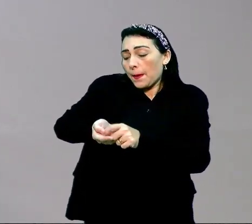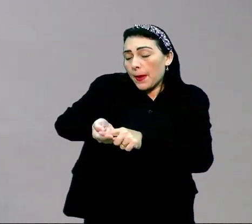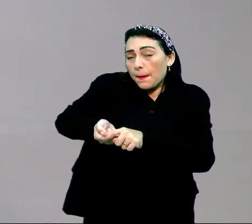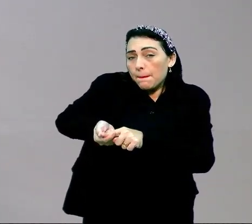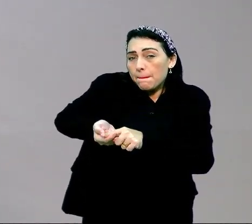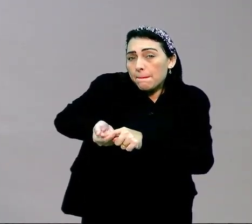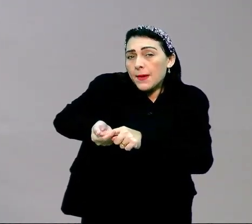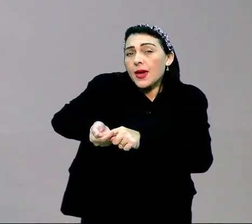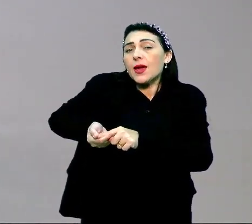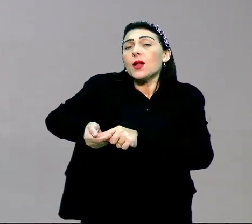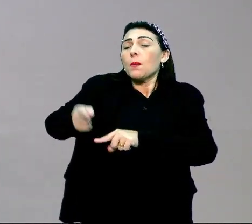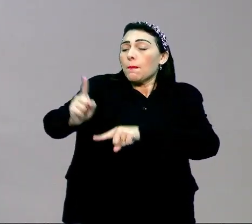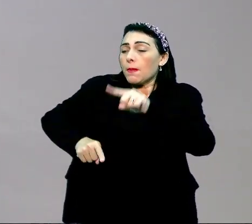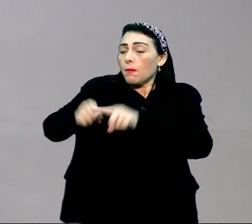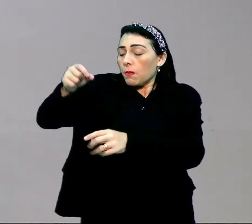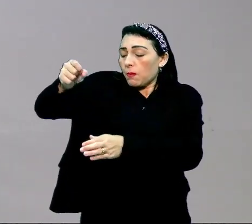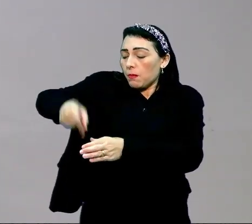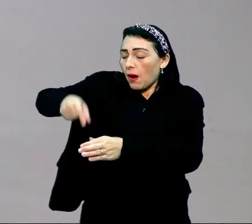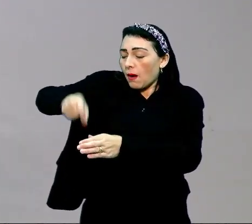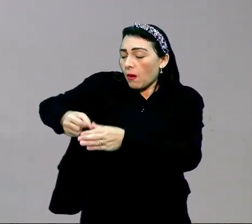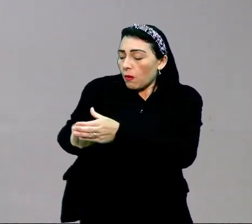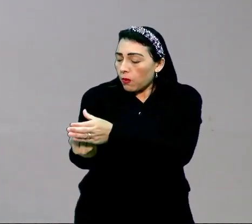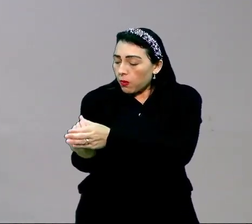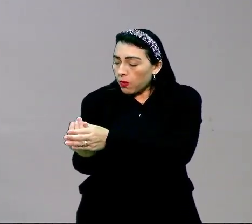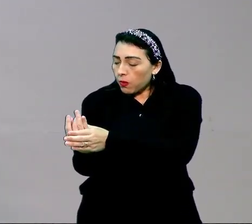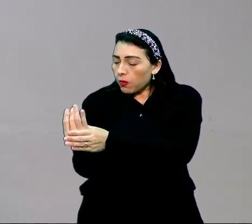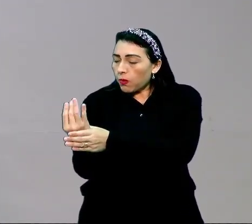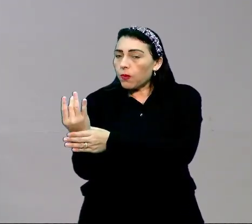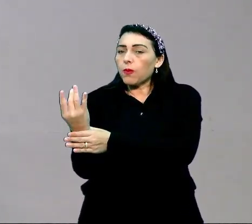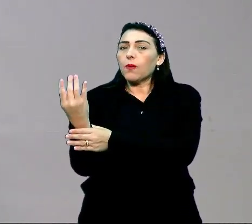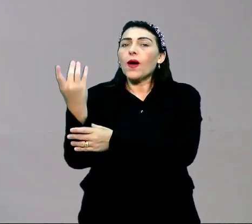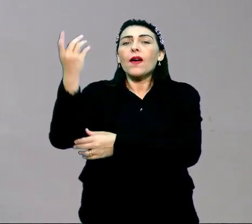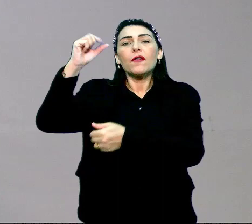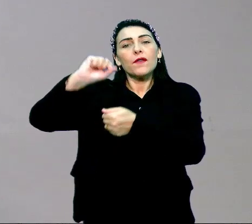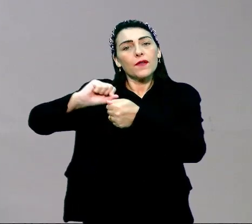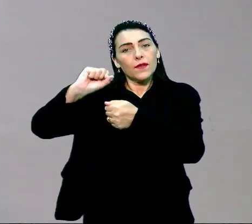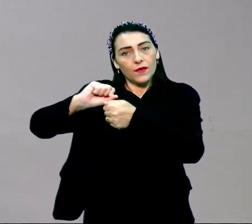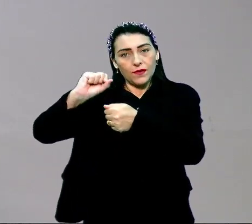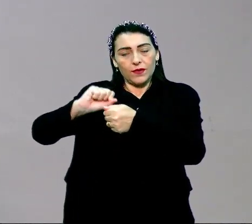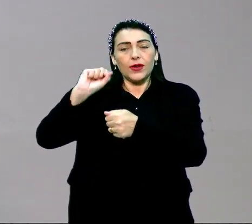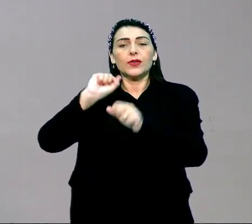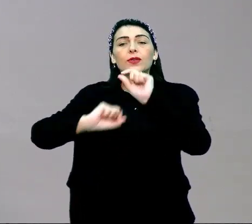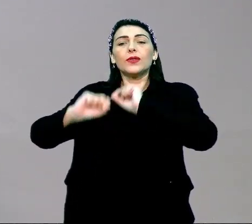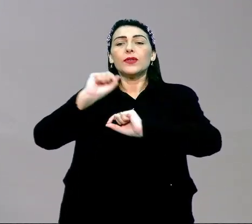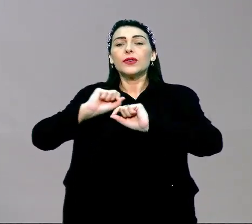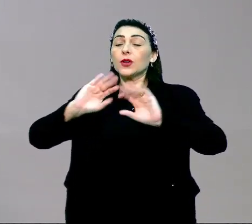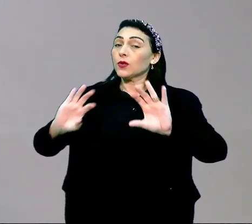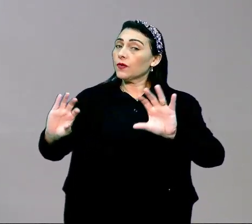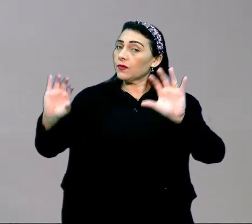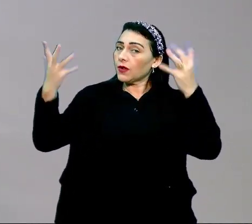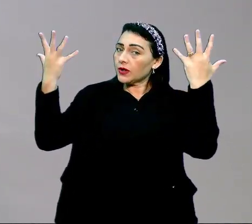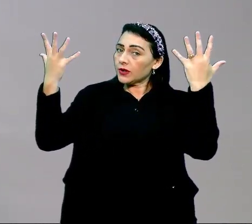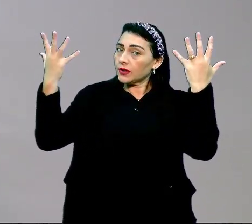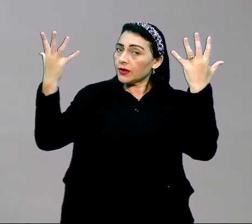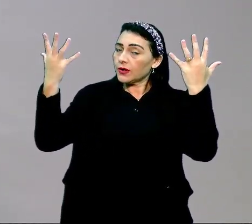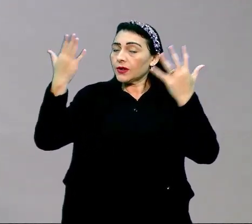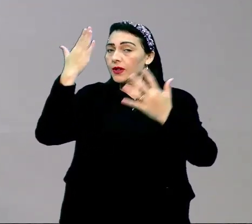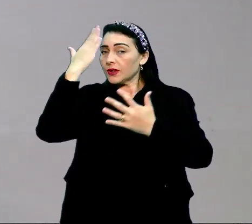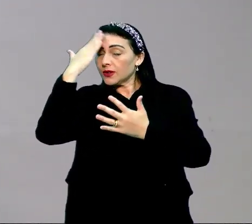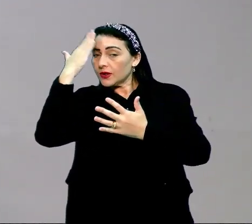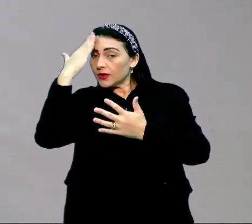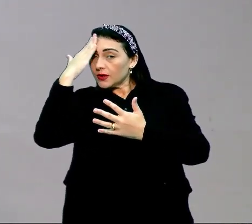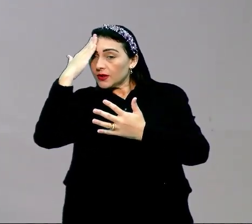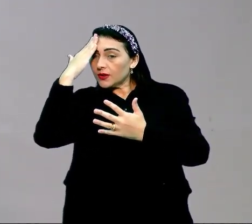os aspectos de plantação que são ali retratados, né? E aí faz esse direcionamento de comemoração. Então, compreendido